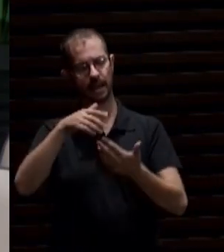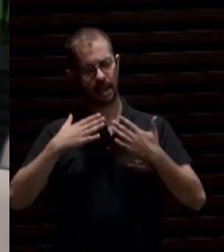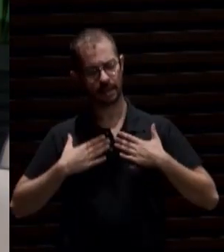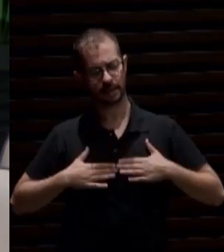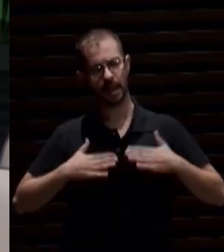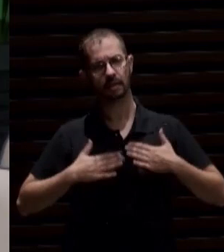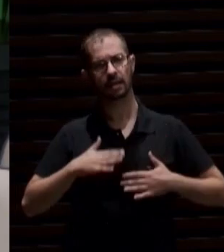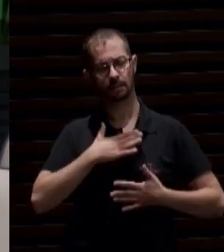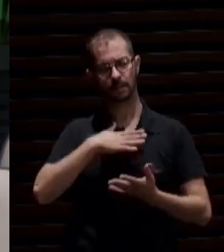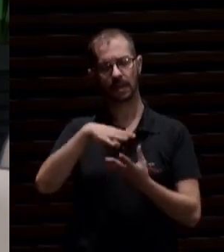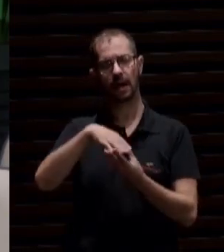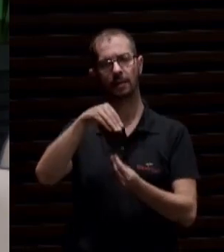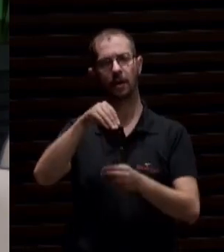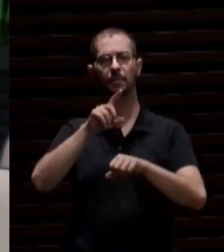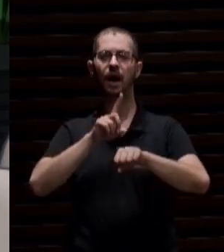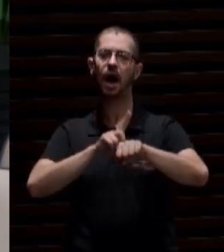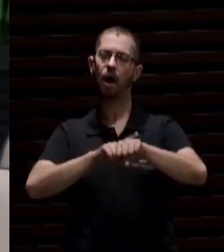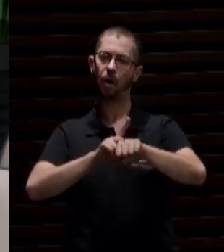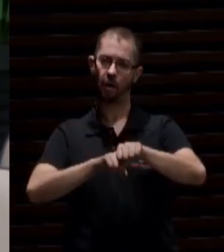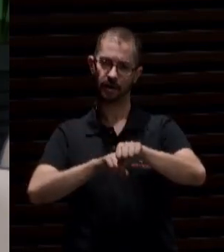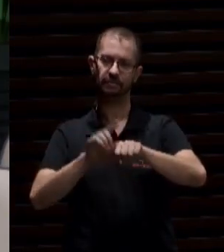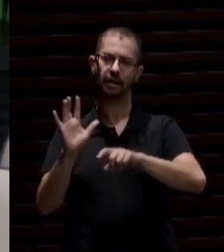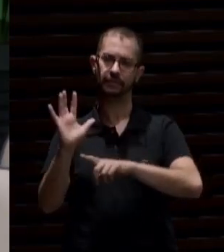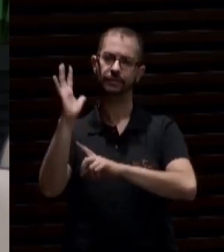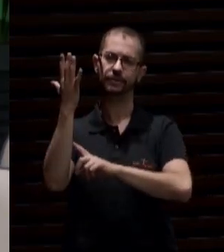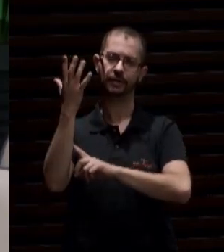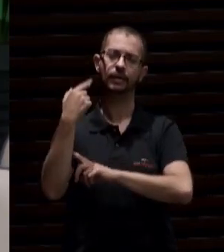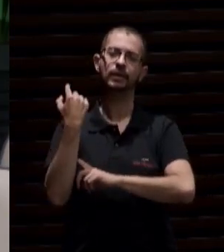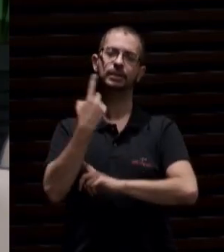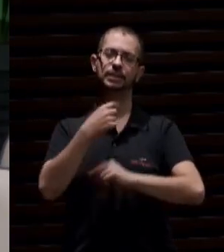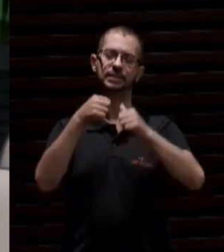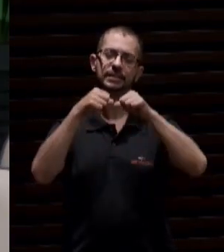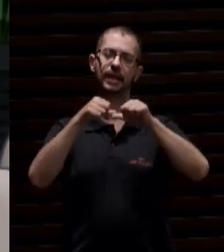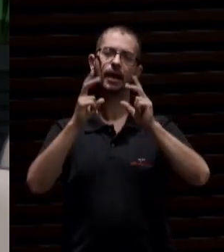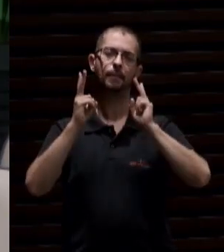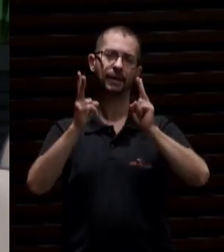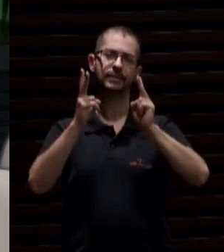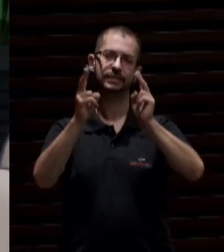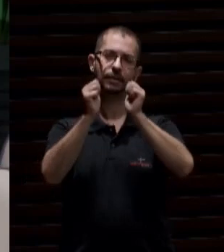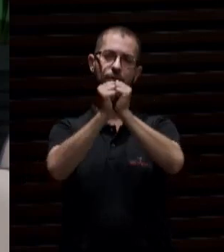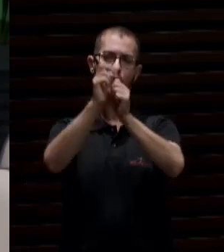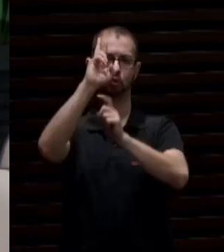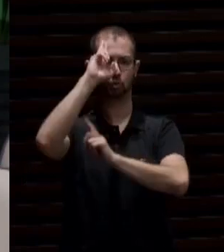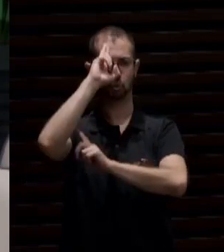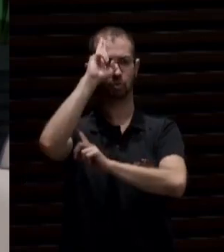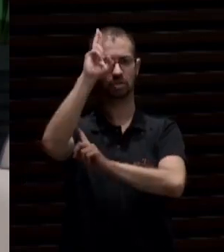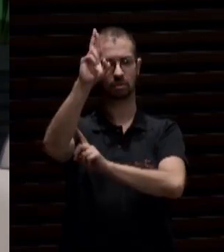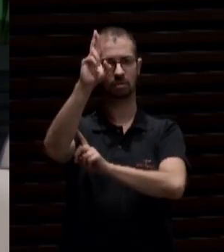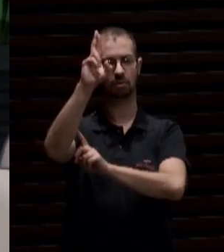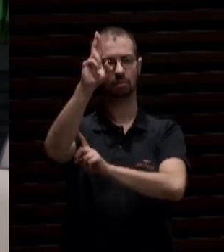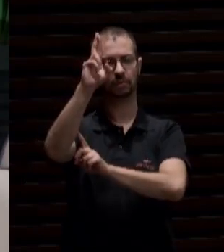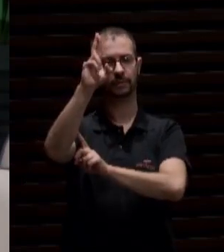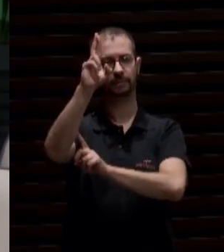Aquieta-te, minha alma. A hora está chegando, quando estaremos para sempre juntos com o Senhor. Quando a